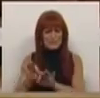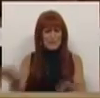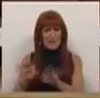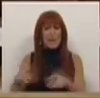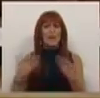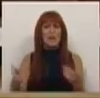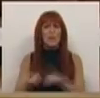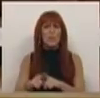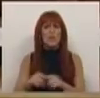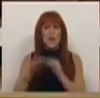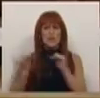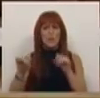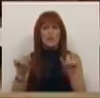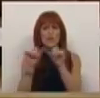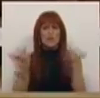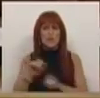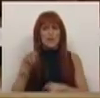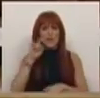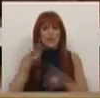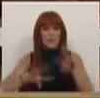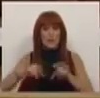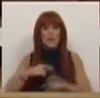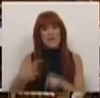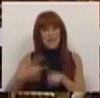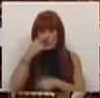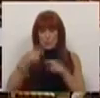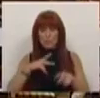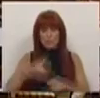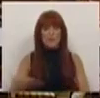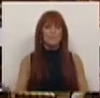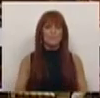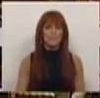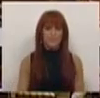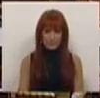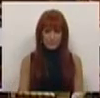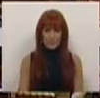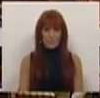de forma a assegurar a estabilidade do sistema financeiro e o interesse dos contribuintes portugueses.